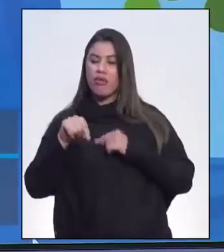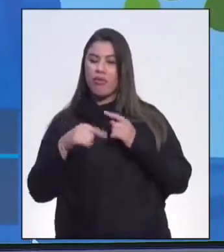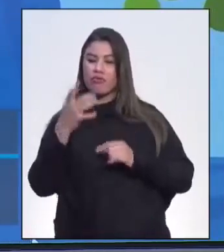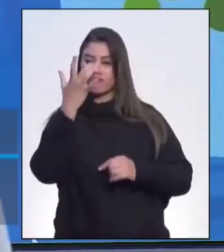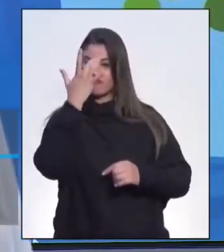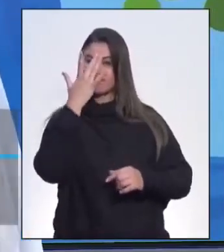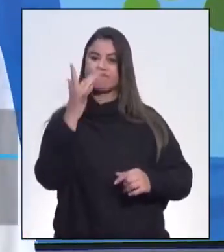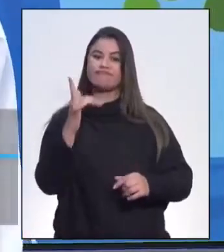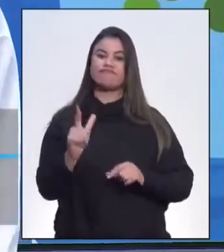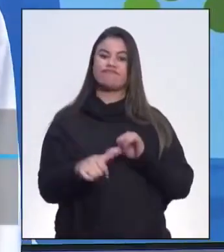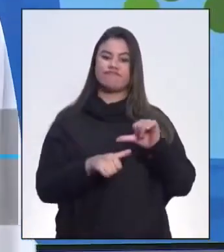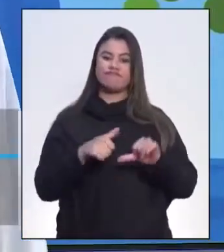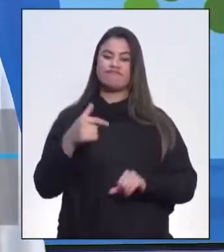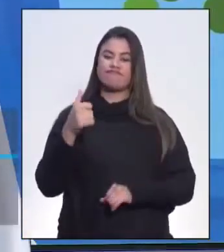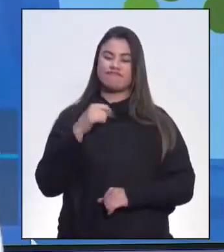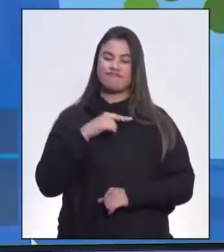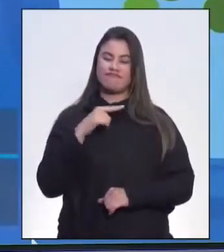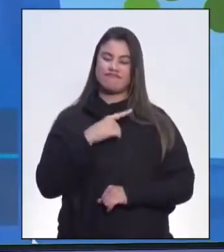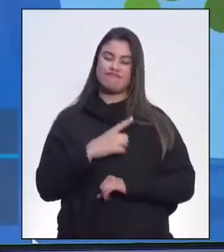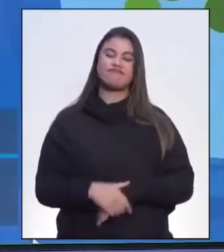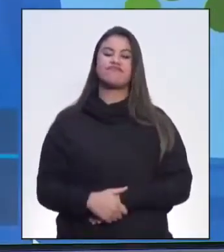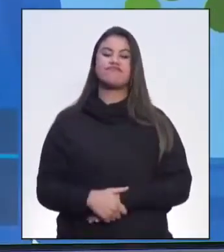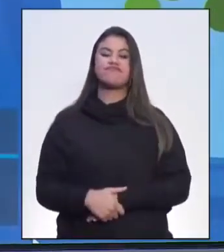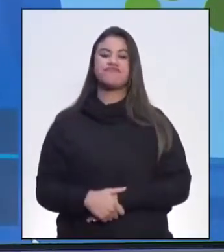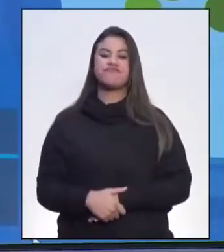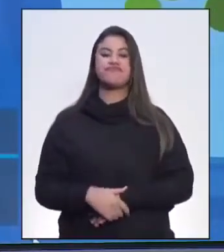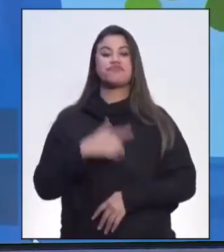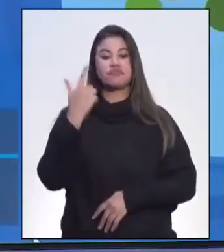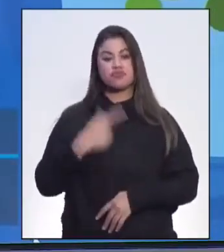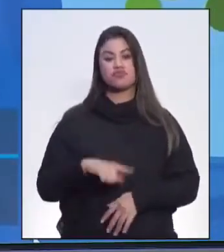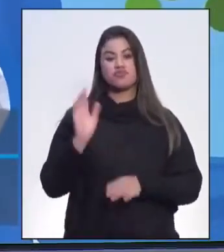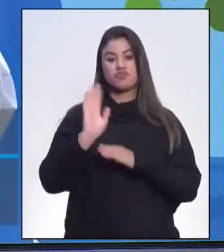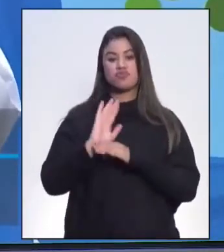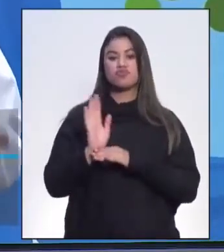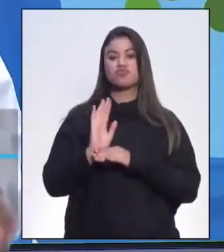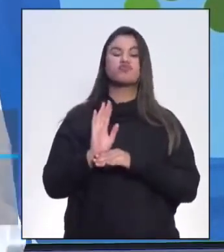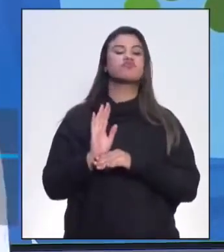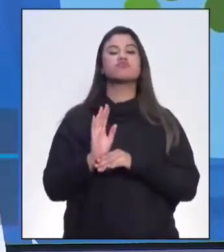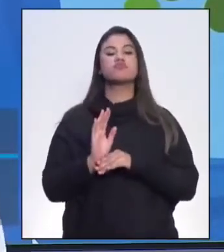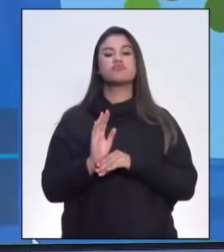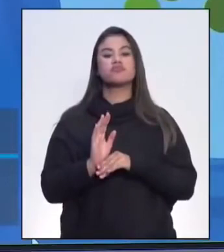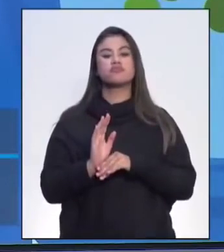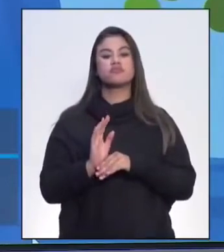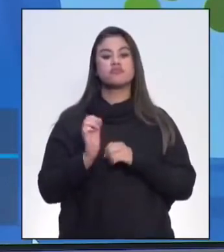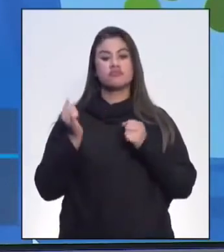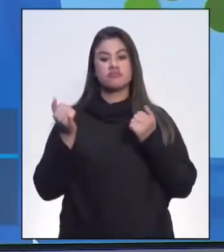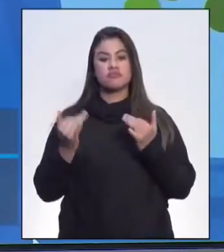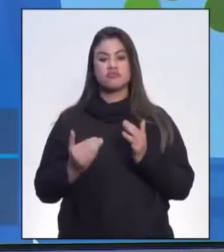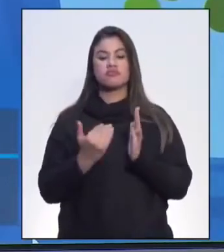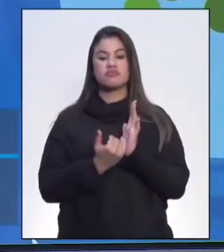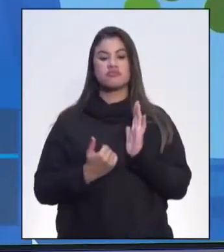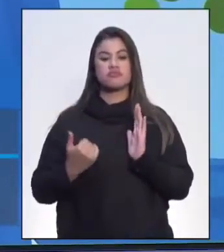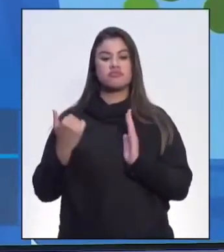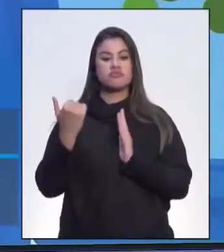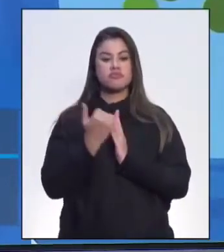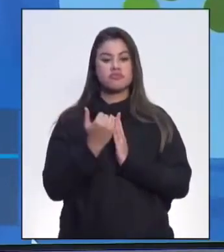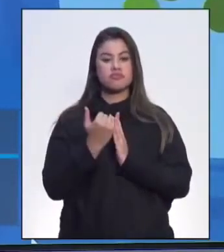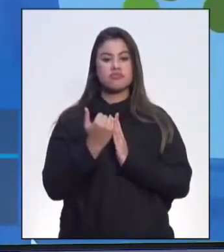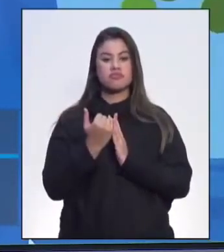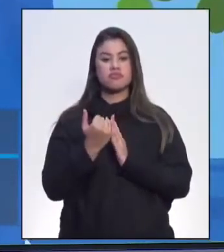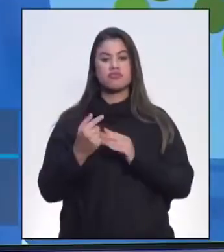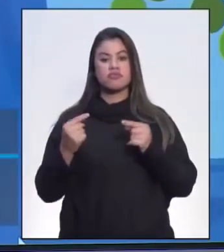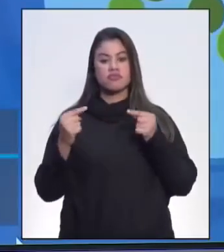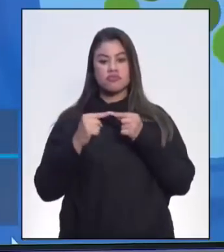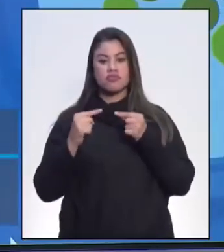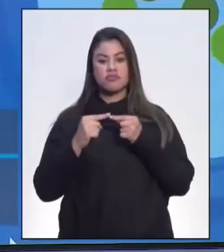bom? Pois bem, a professora Rafaela ela continua o vídeo, então agora ela vai falar um pouquinho sobre o